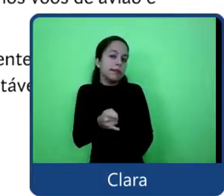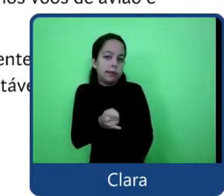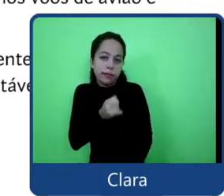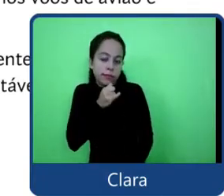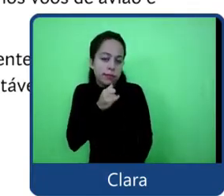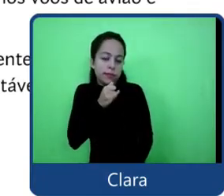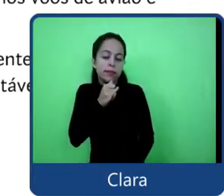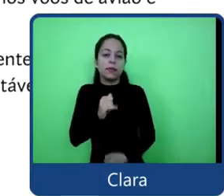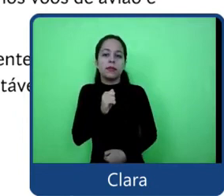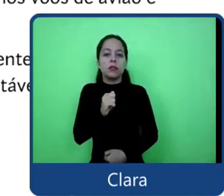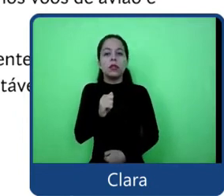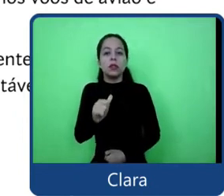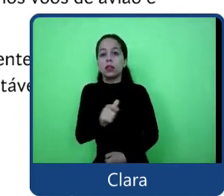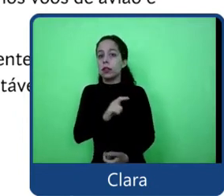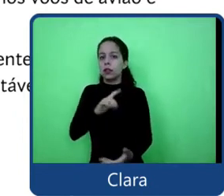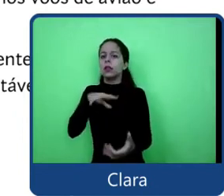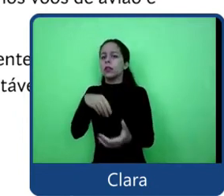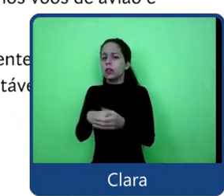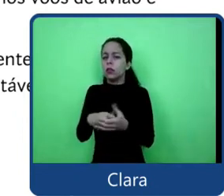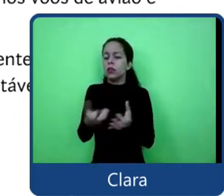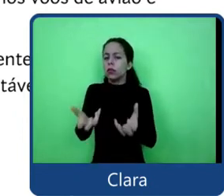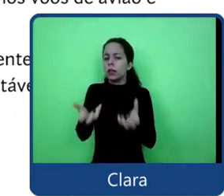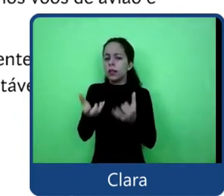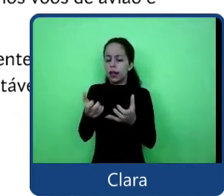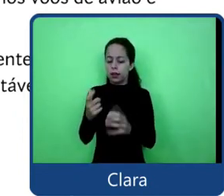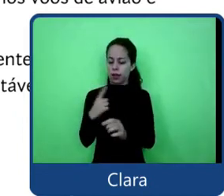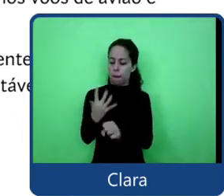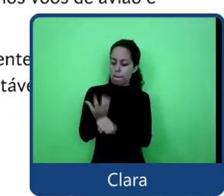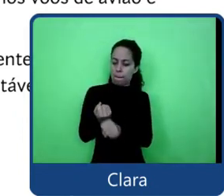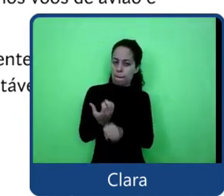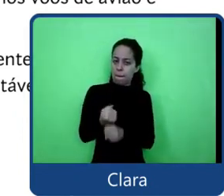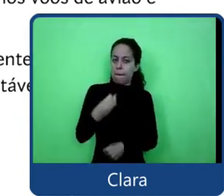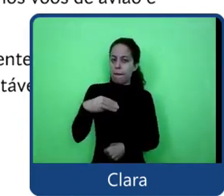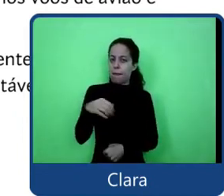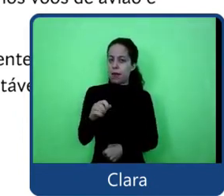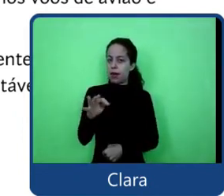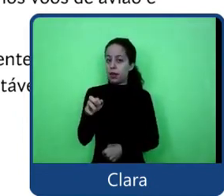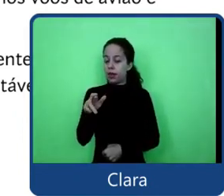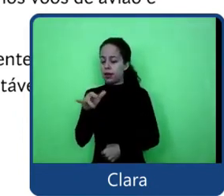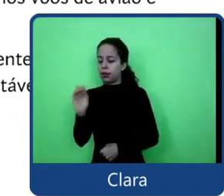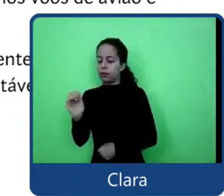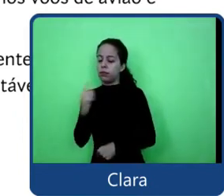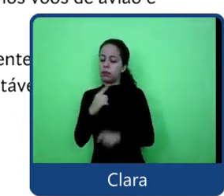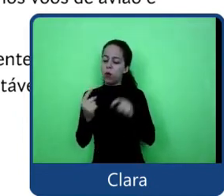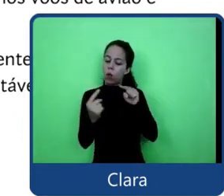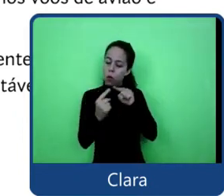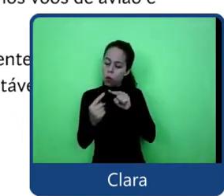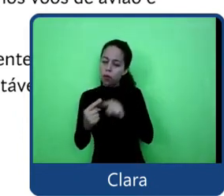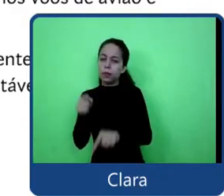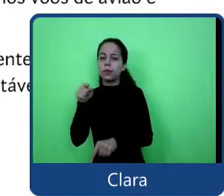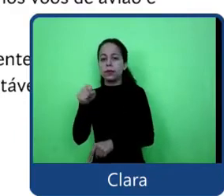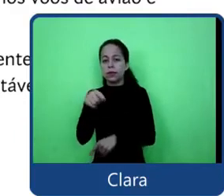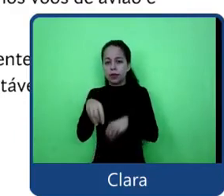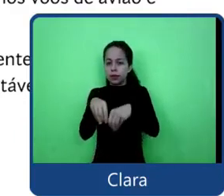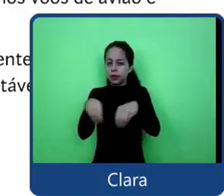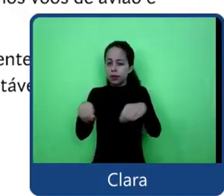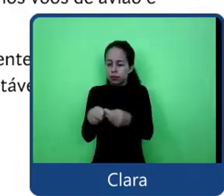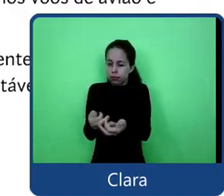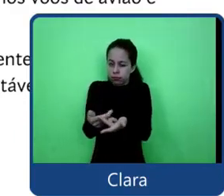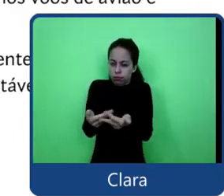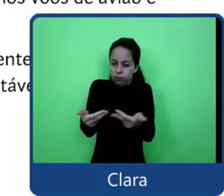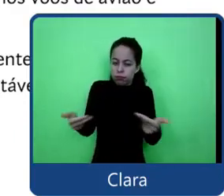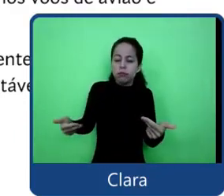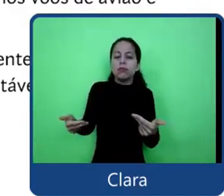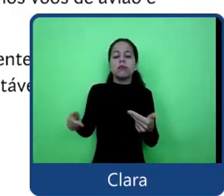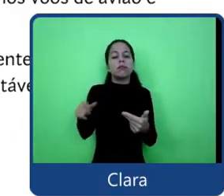busca fazer com que a matéria fique na cadeia produtiva, né, então, seja considerando desde a extração,